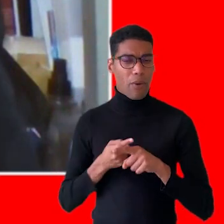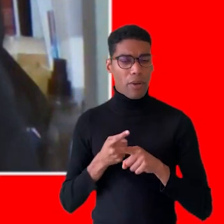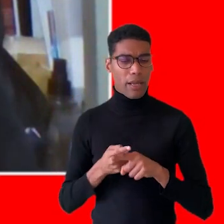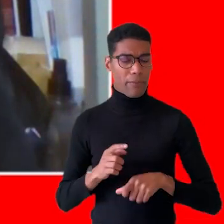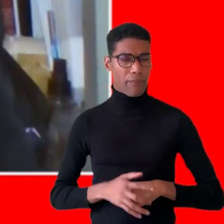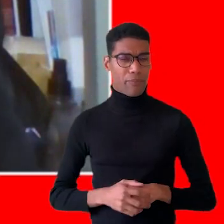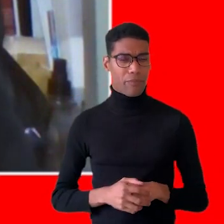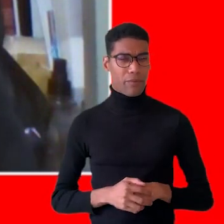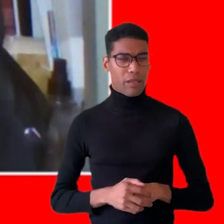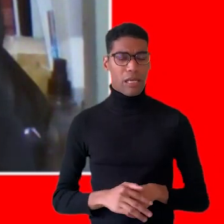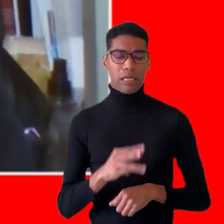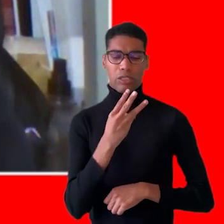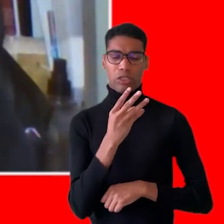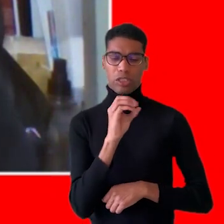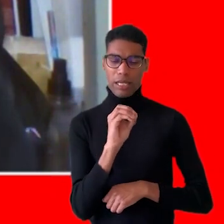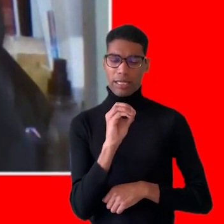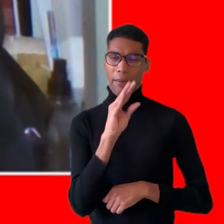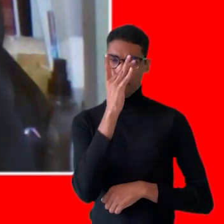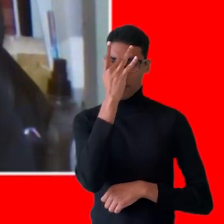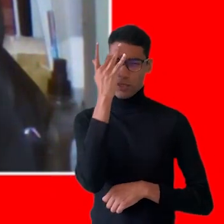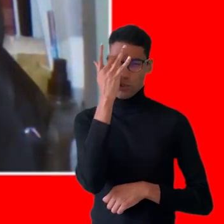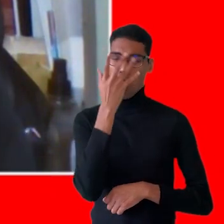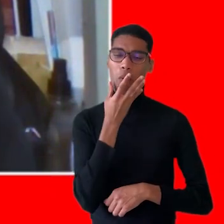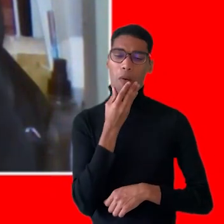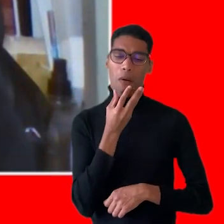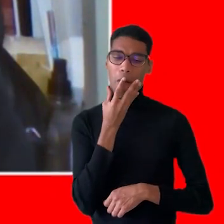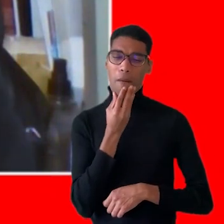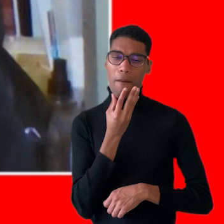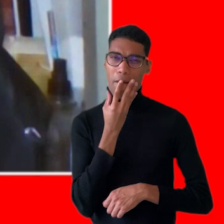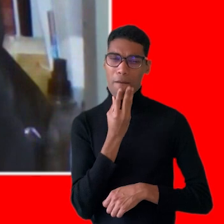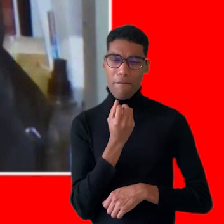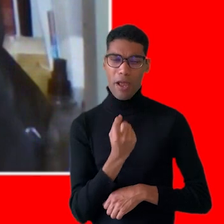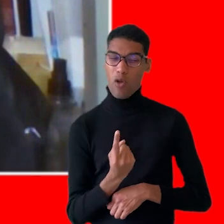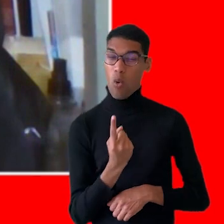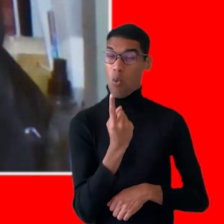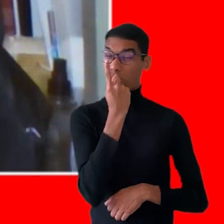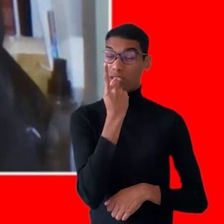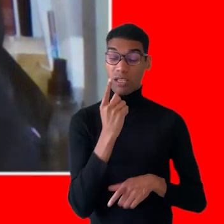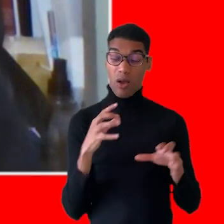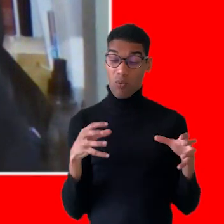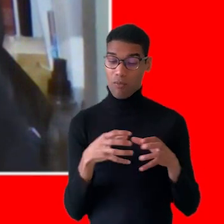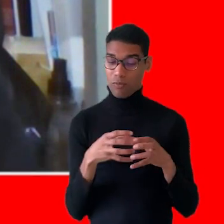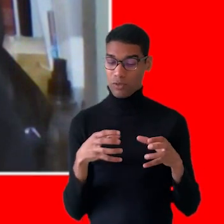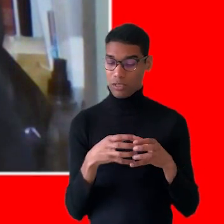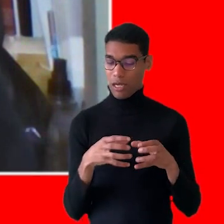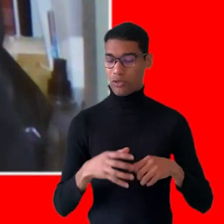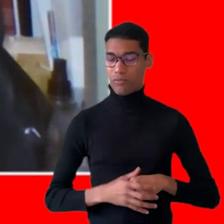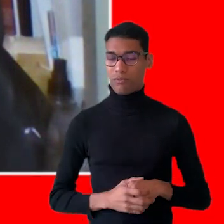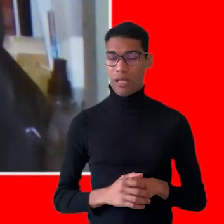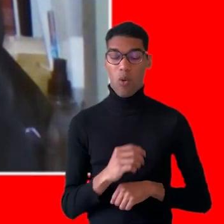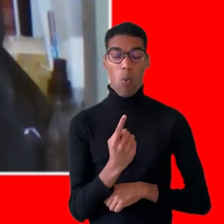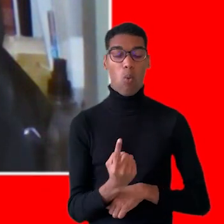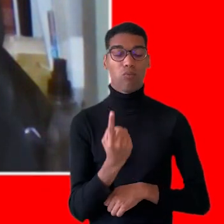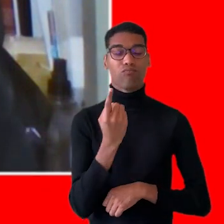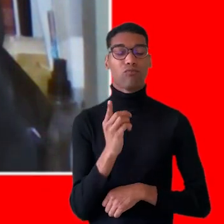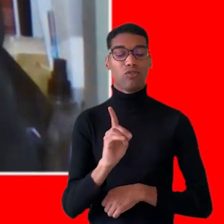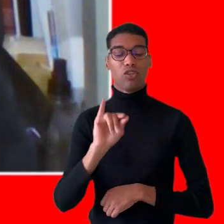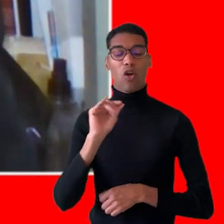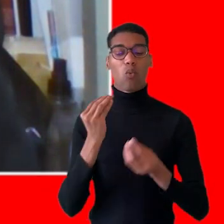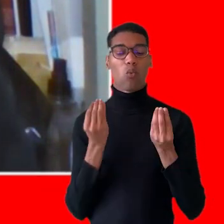de 30 pessoas do sexo masculino numa única comunidade, num único